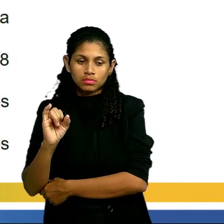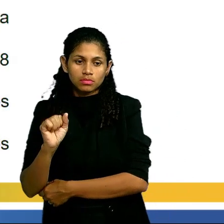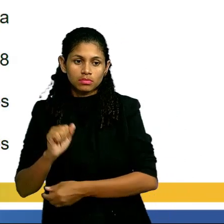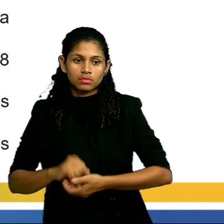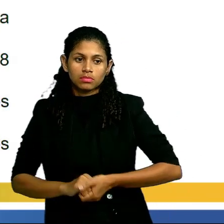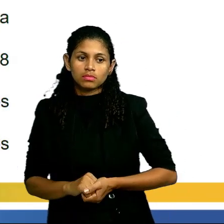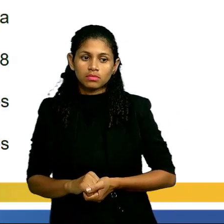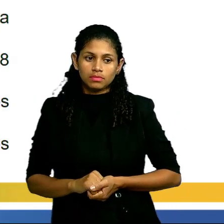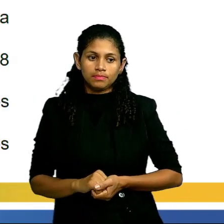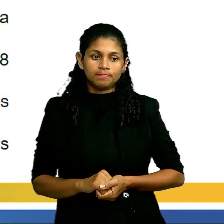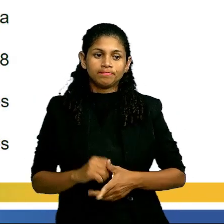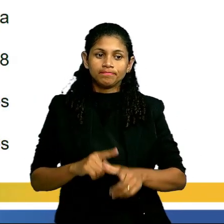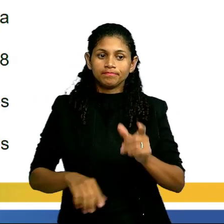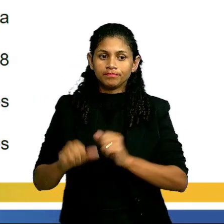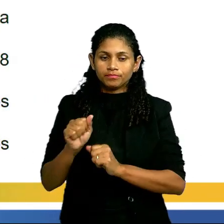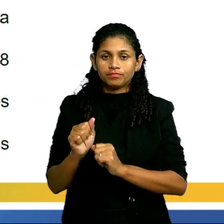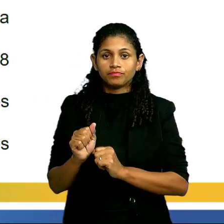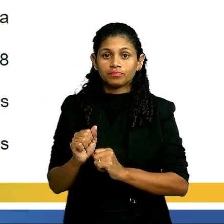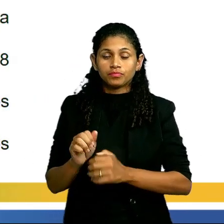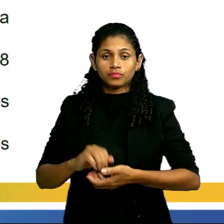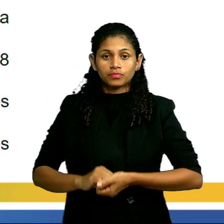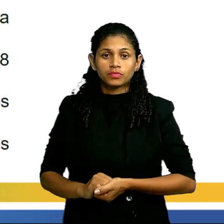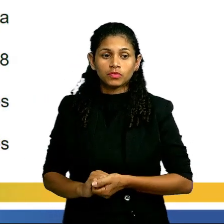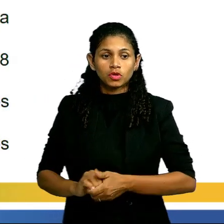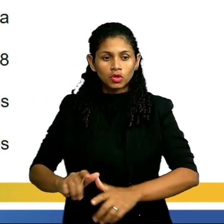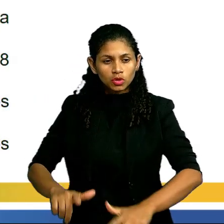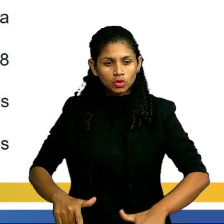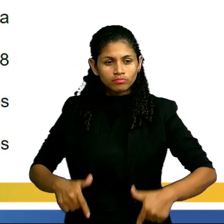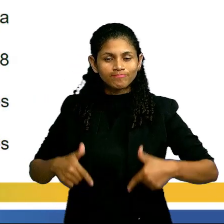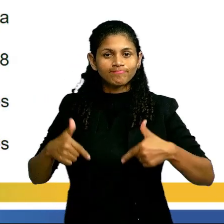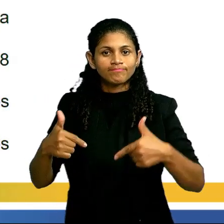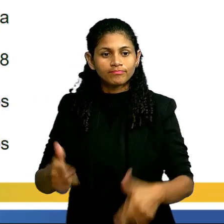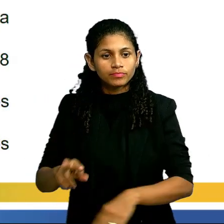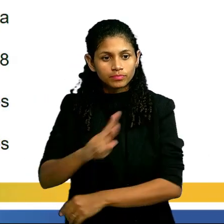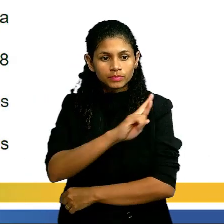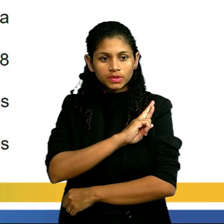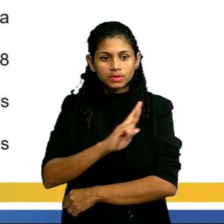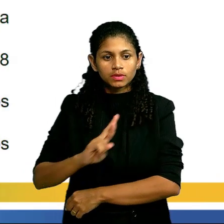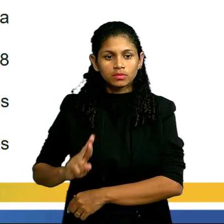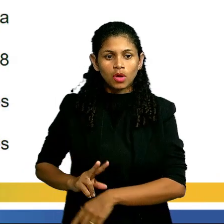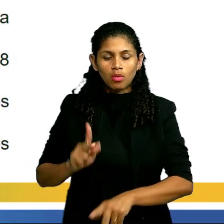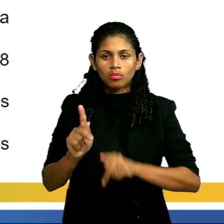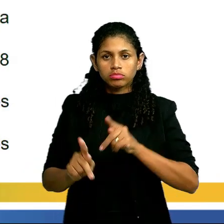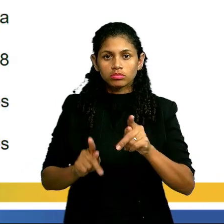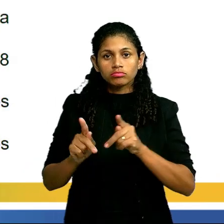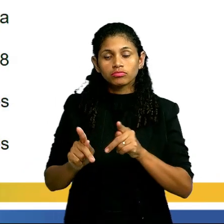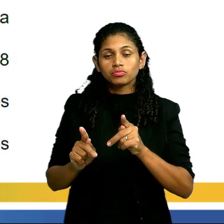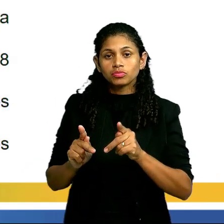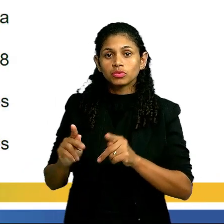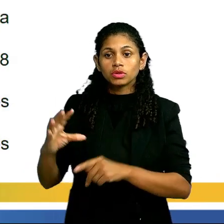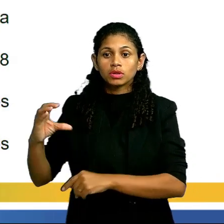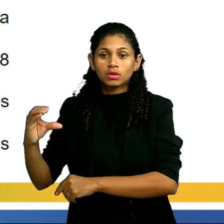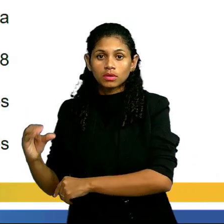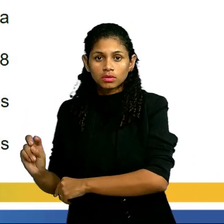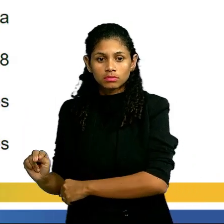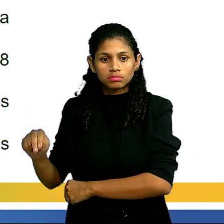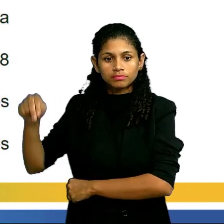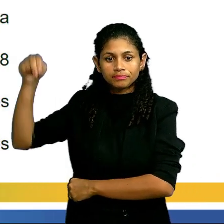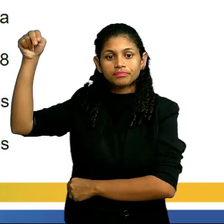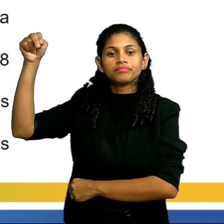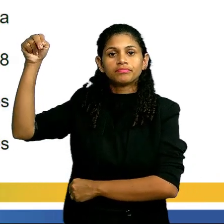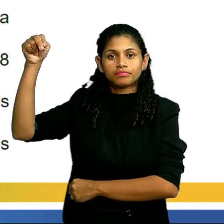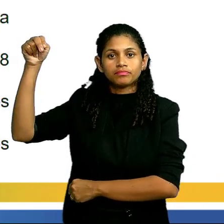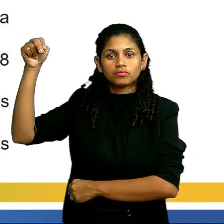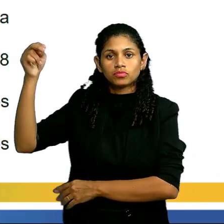né? Na letra A, ele vai dizer o avanço da República Popular da Coreia do Norte sobre o território da Coreia do